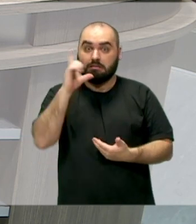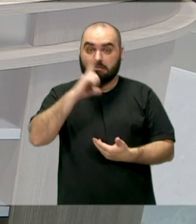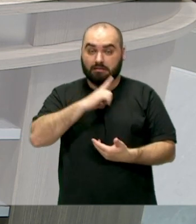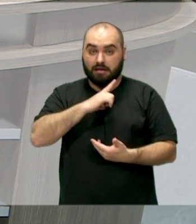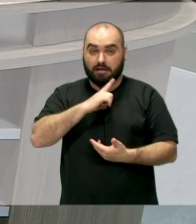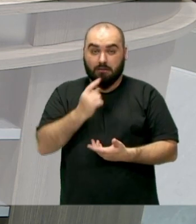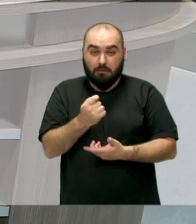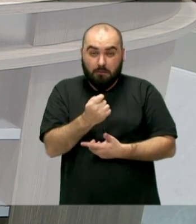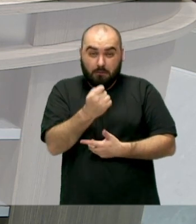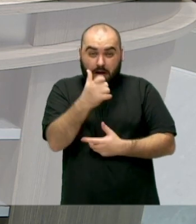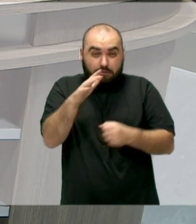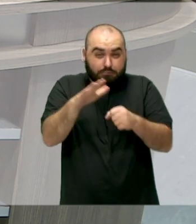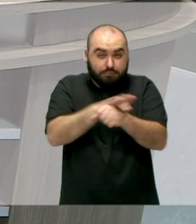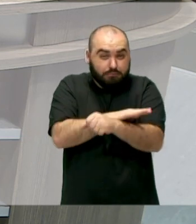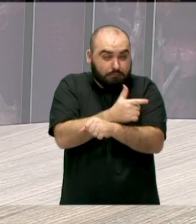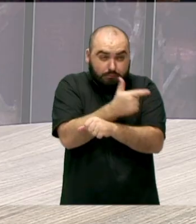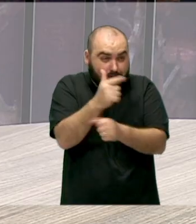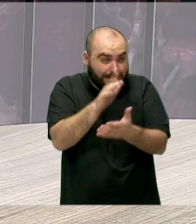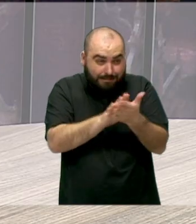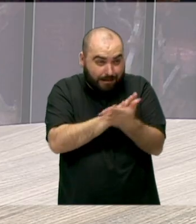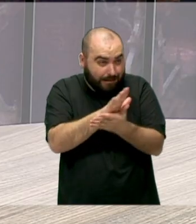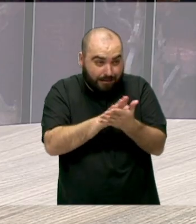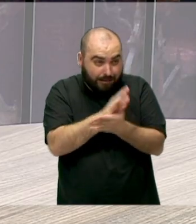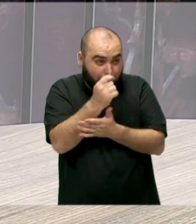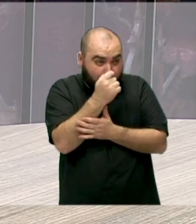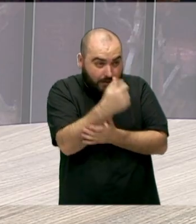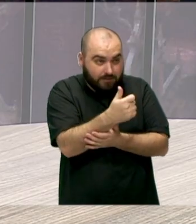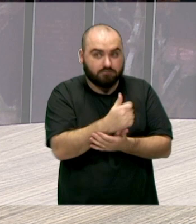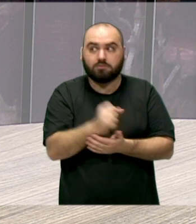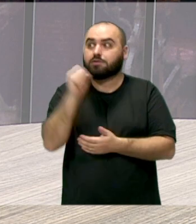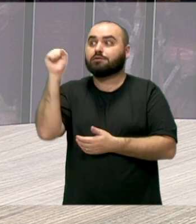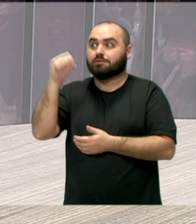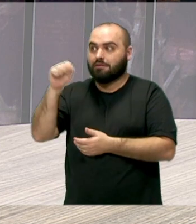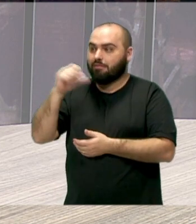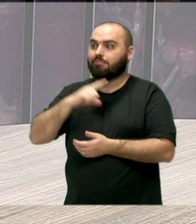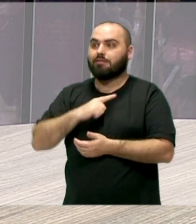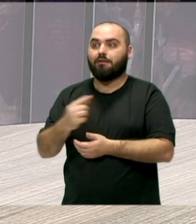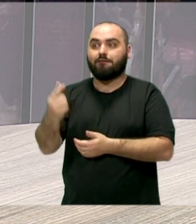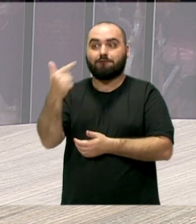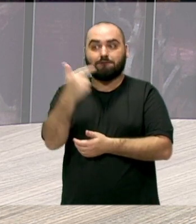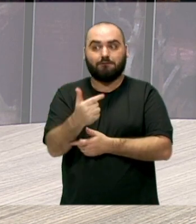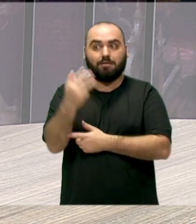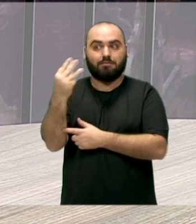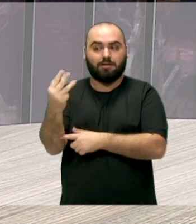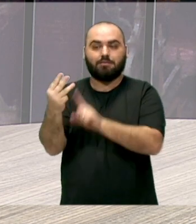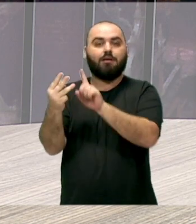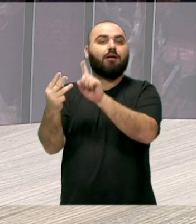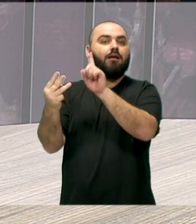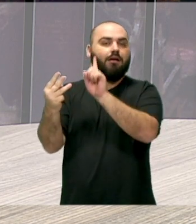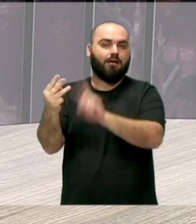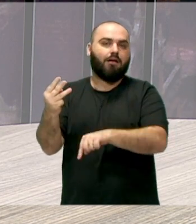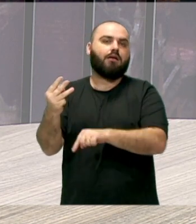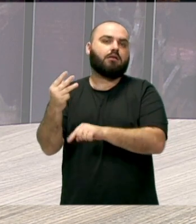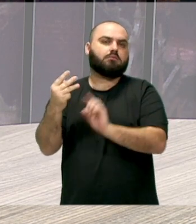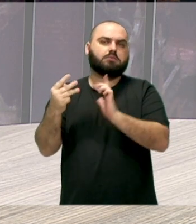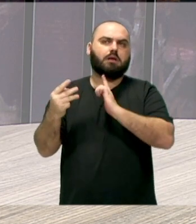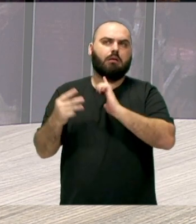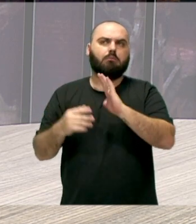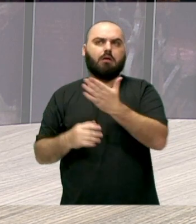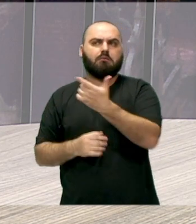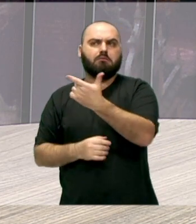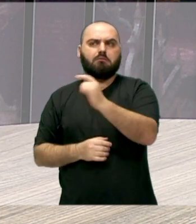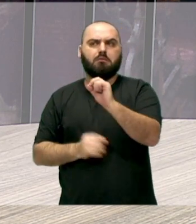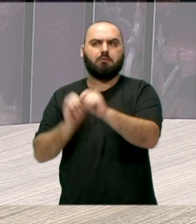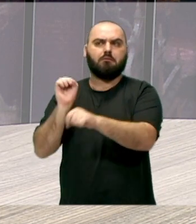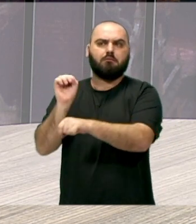quase esgotada. Como é que é isso? Sim, nós temos 23 oficinas. A maioria delas conta com 20 vagas, algumas